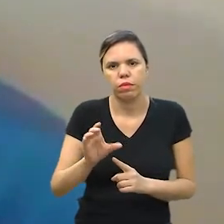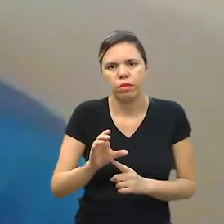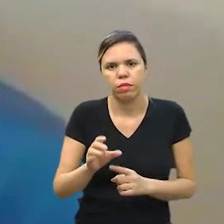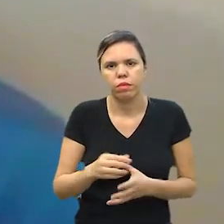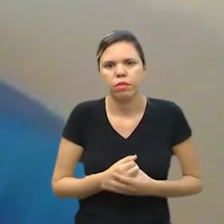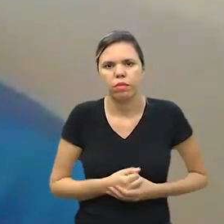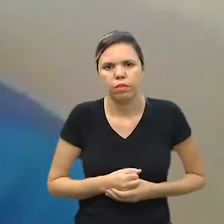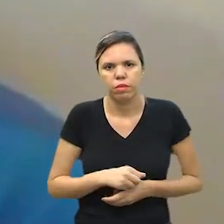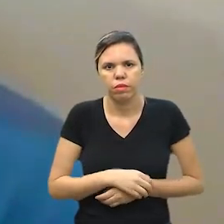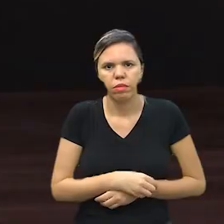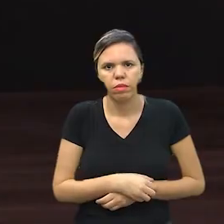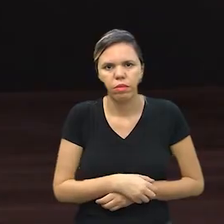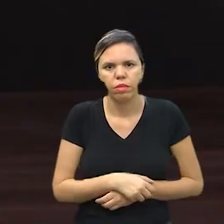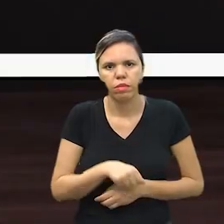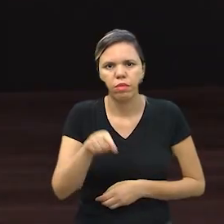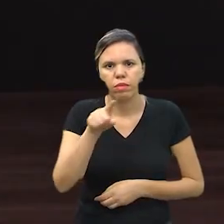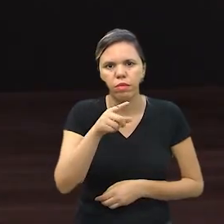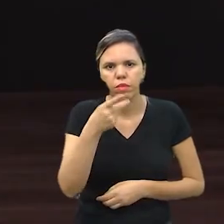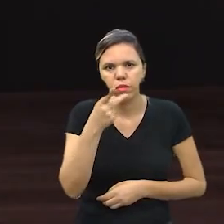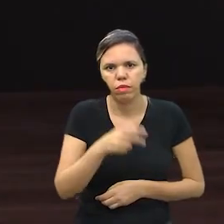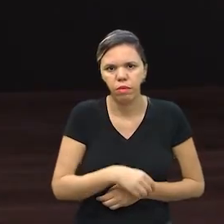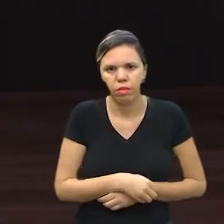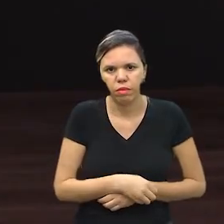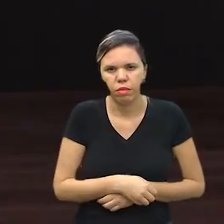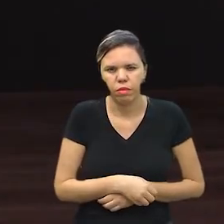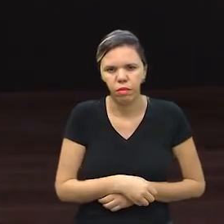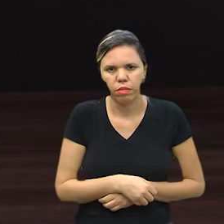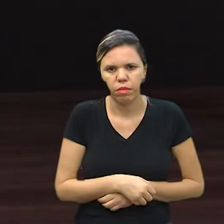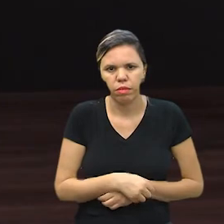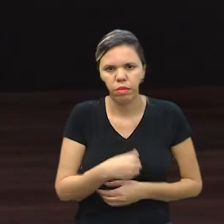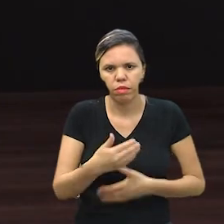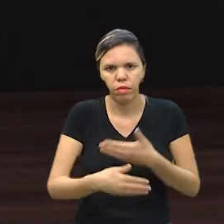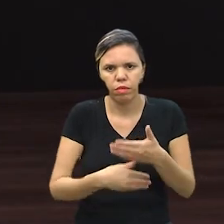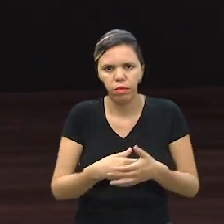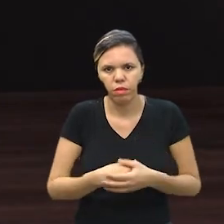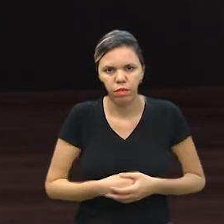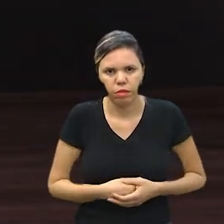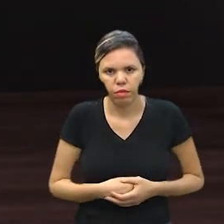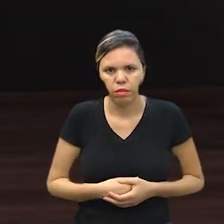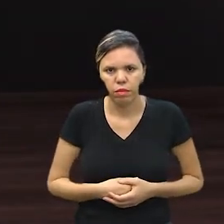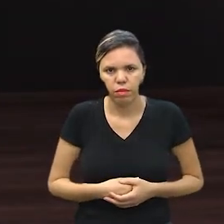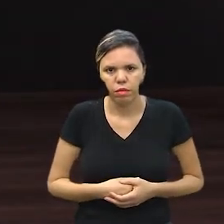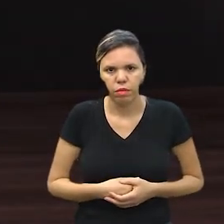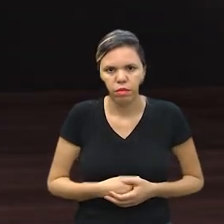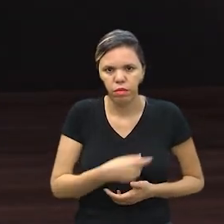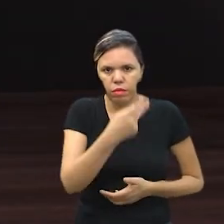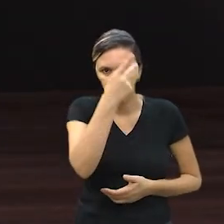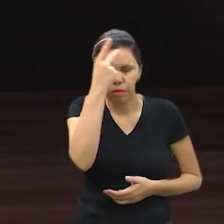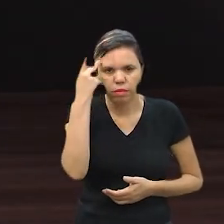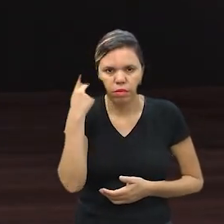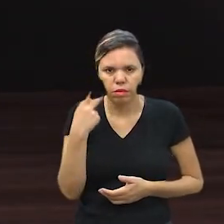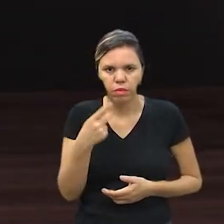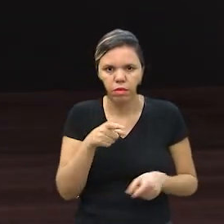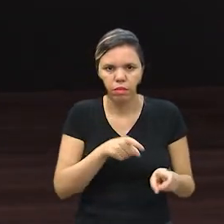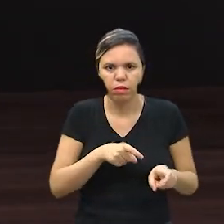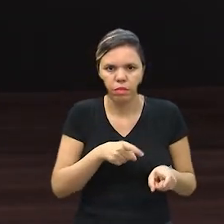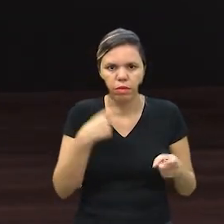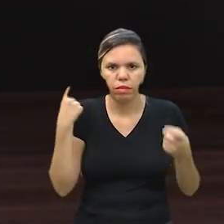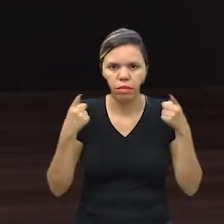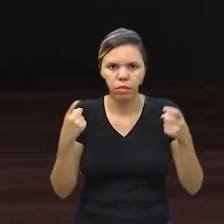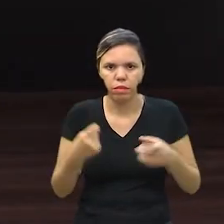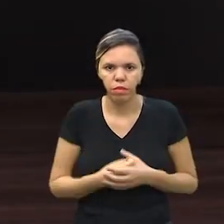maneira mais enfática. Mas aí o que você diria desse processo que o homem do campo tem que